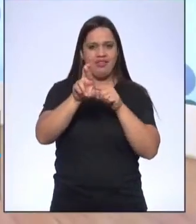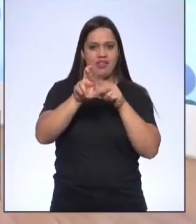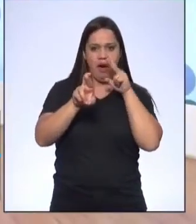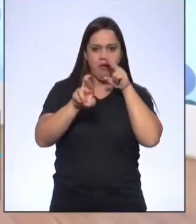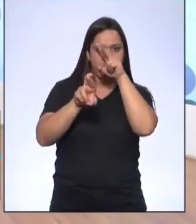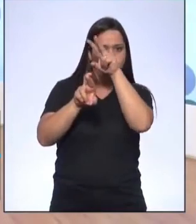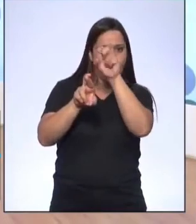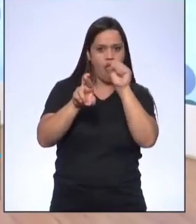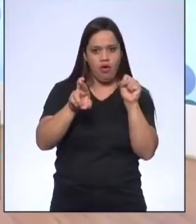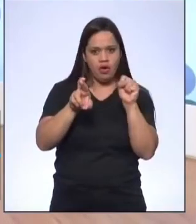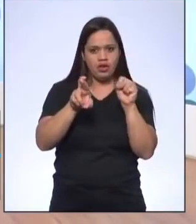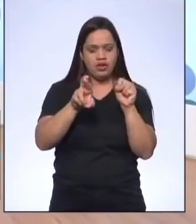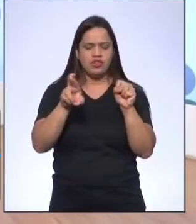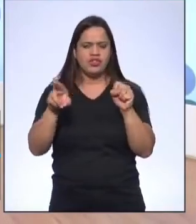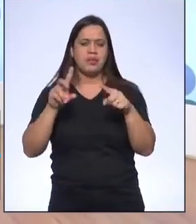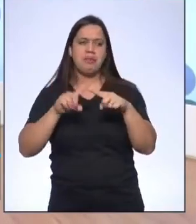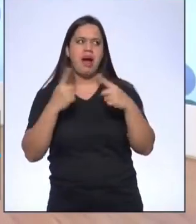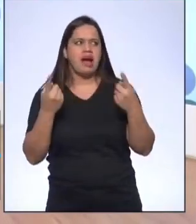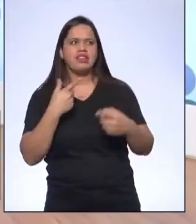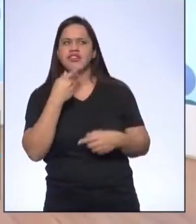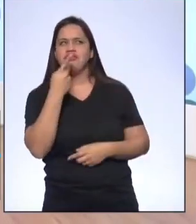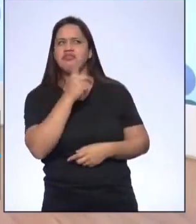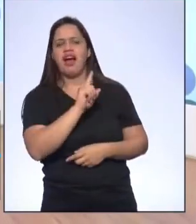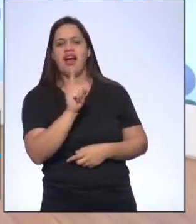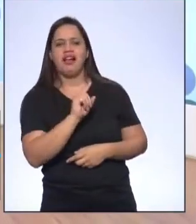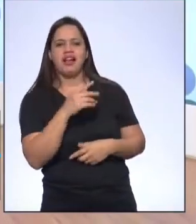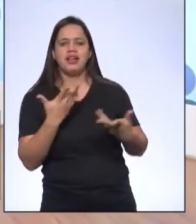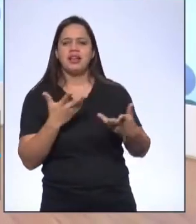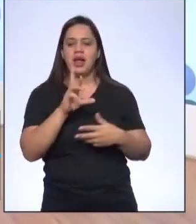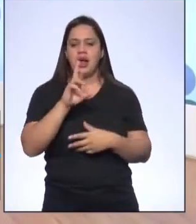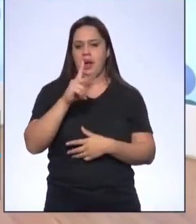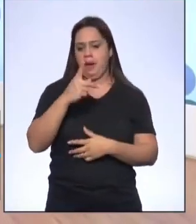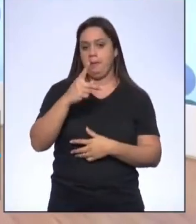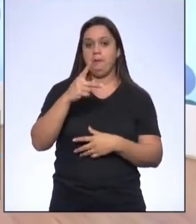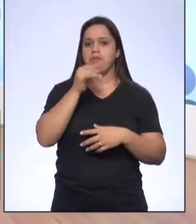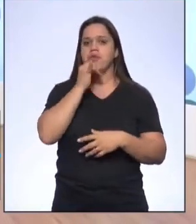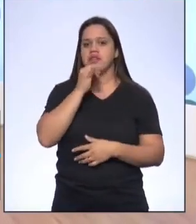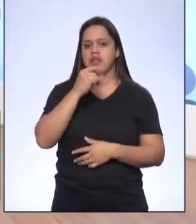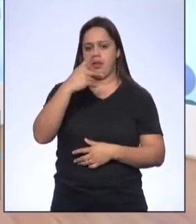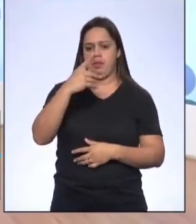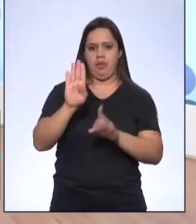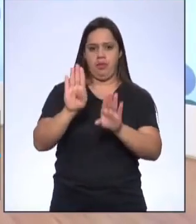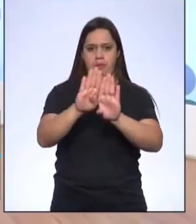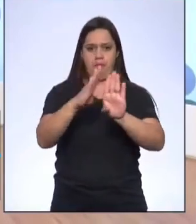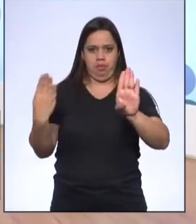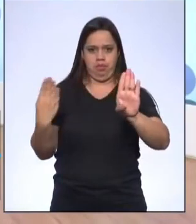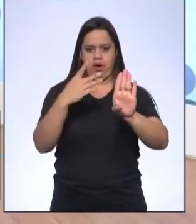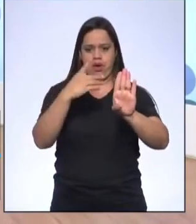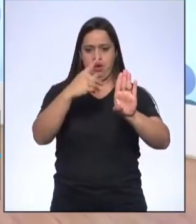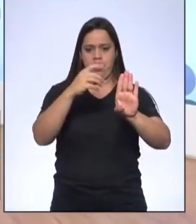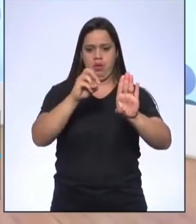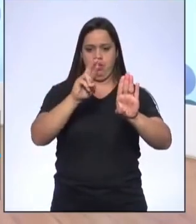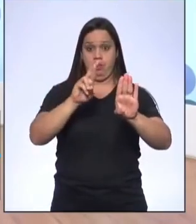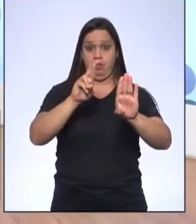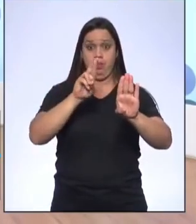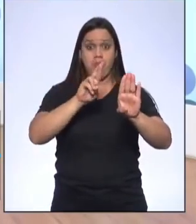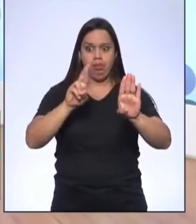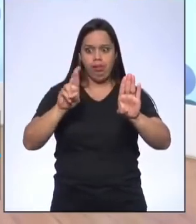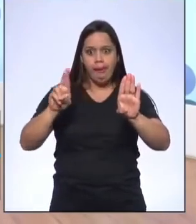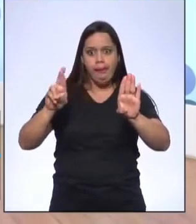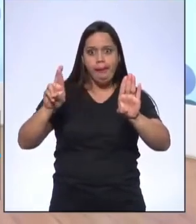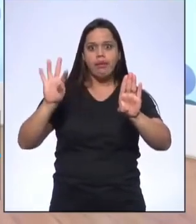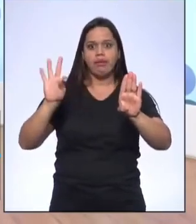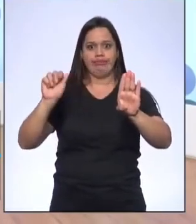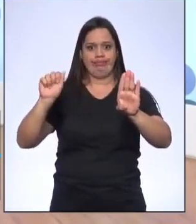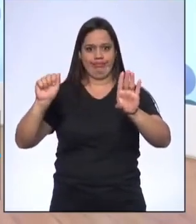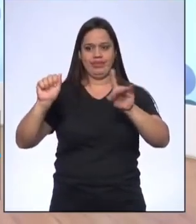gente não fale mais assim. A gente fala porta. Porta já é paulistano, que é do interior? Né? A gente brinca com isso também.